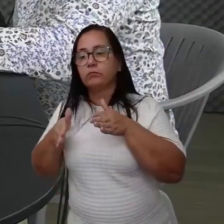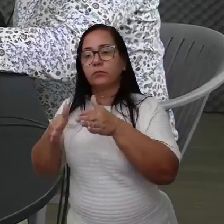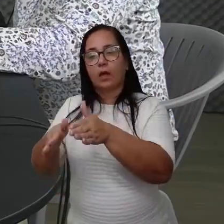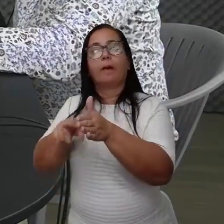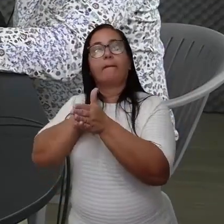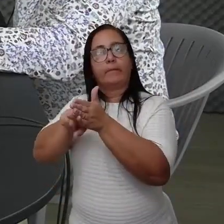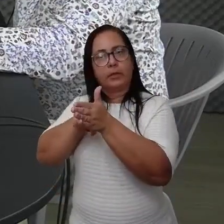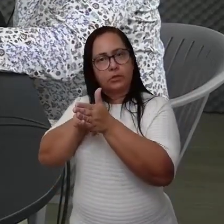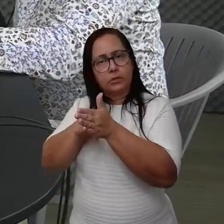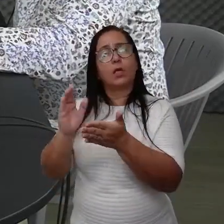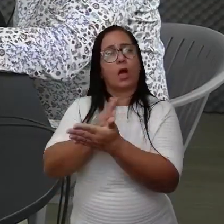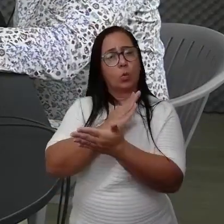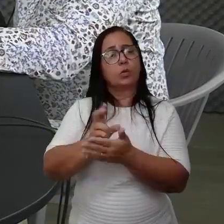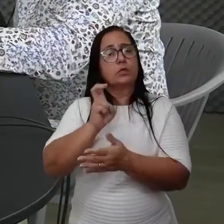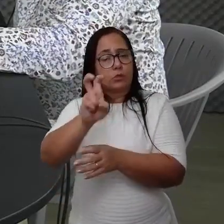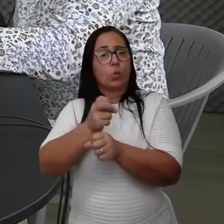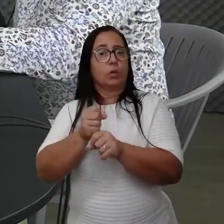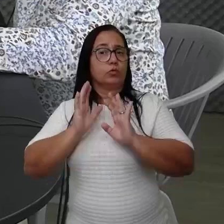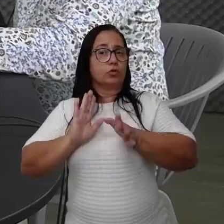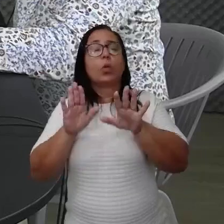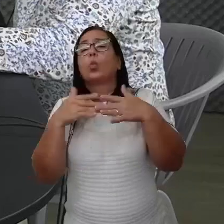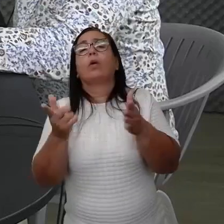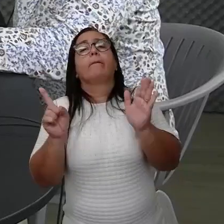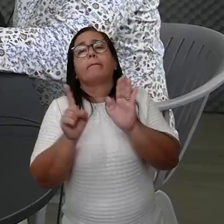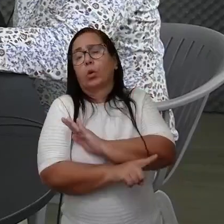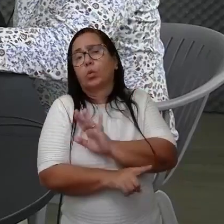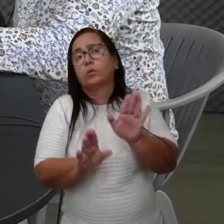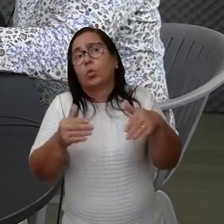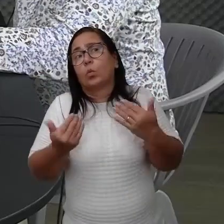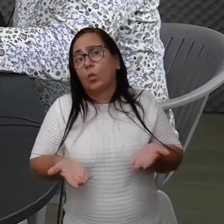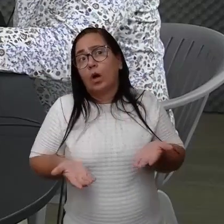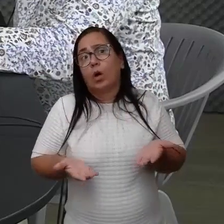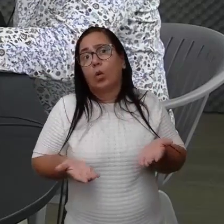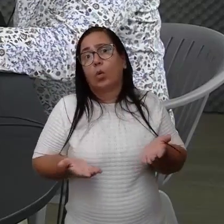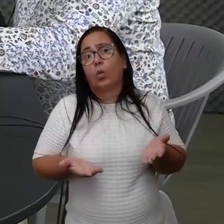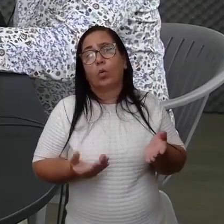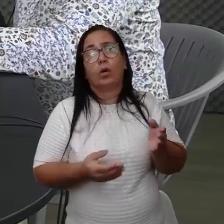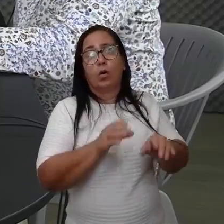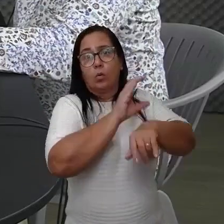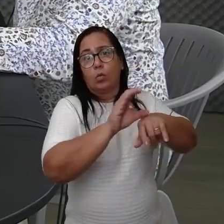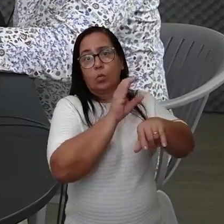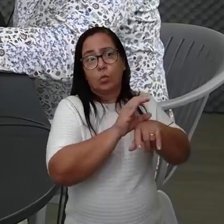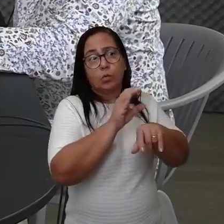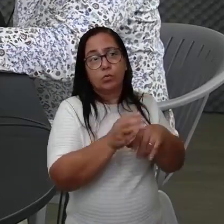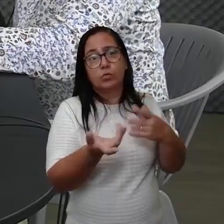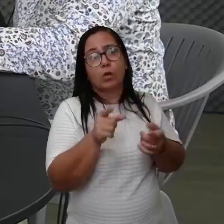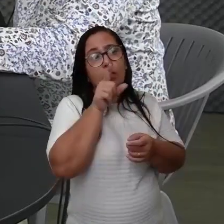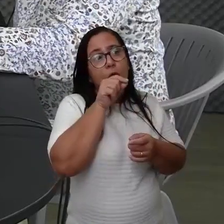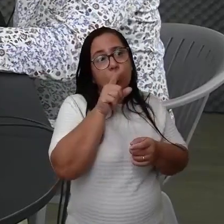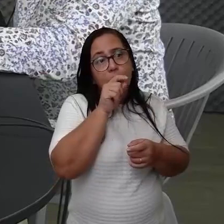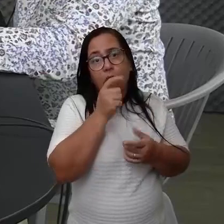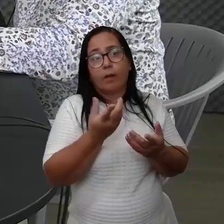menos 5 anos no mercado. Qual era a pergunta? O que é que a formação da Unicap não te deu que o mercado te cobrou?